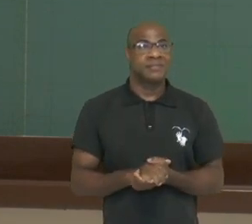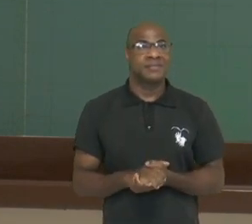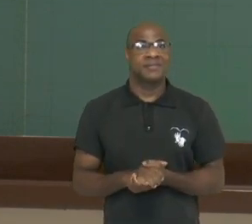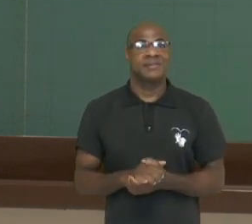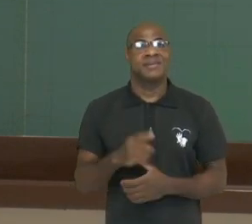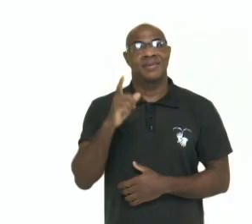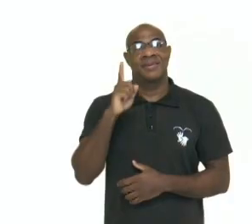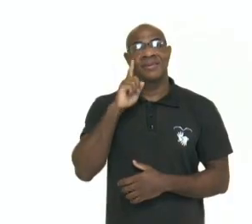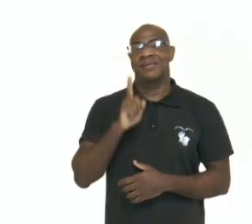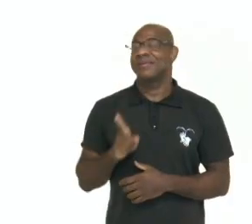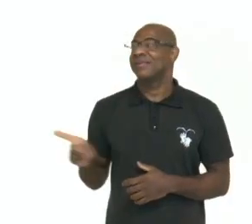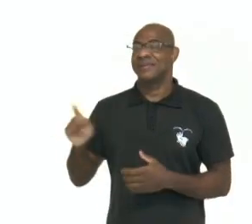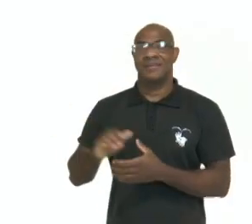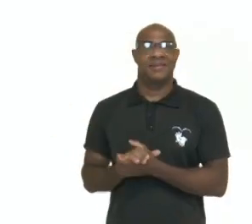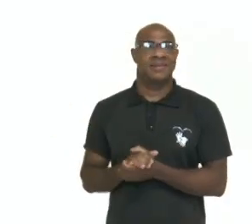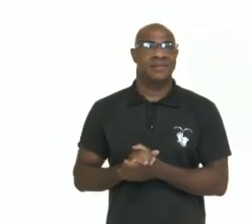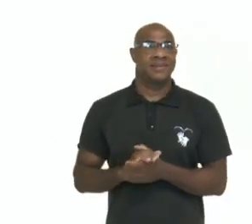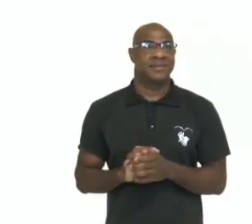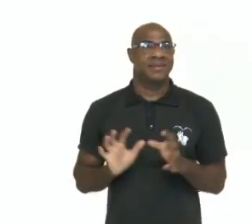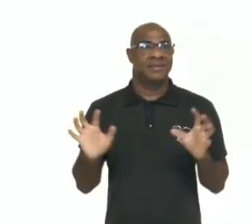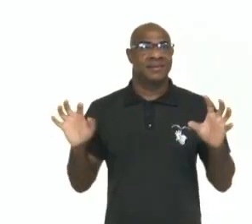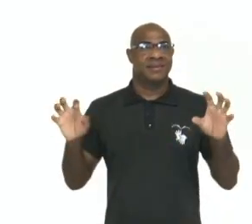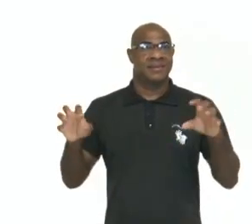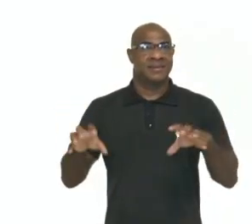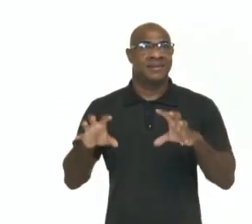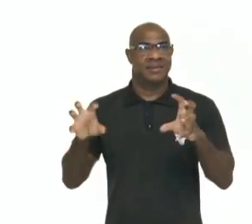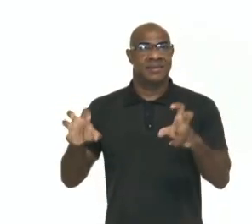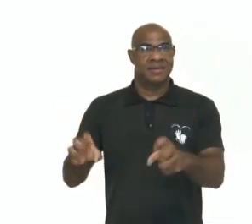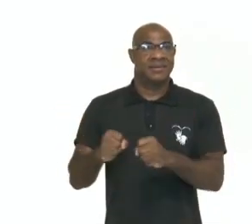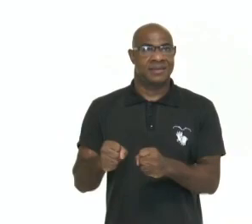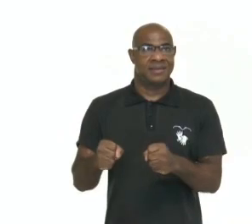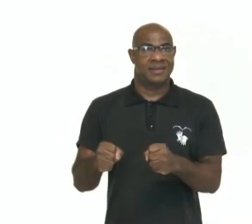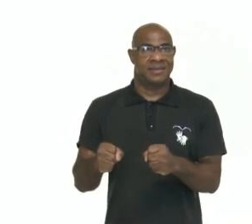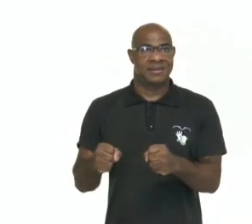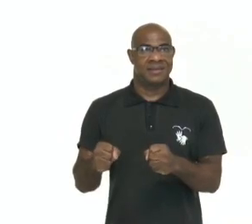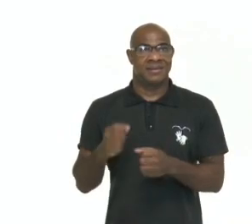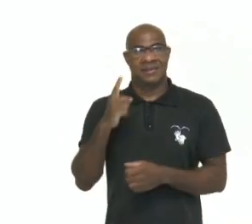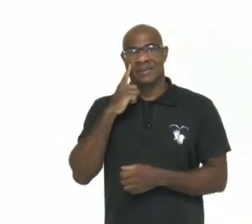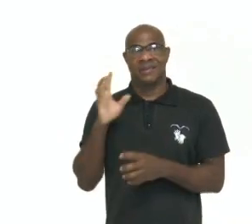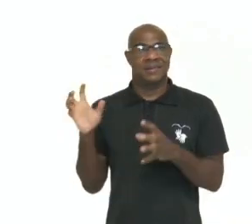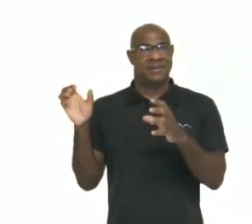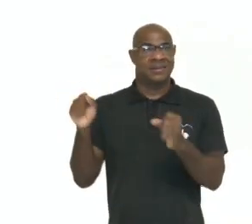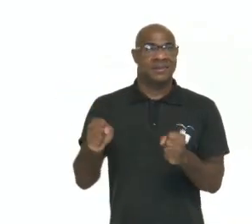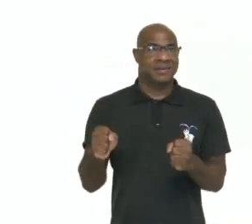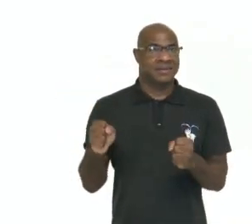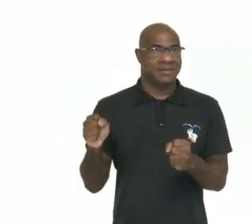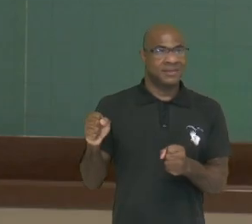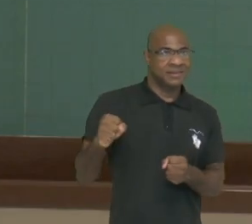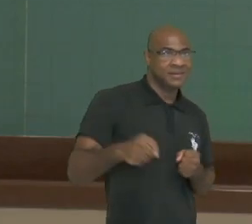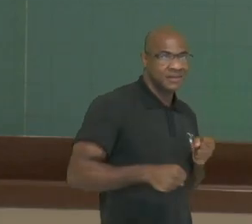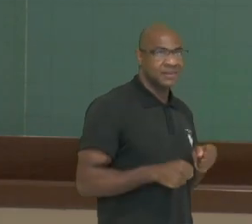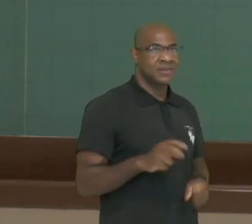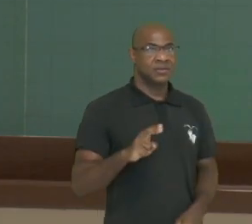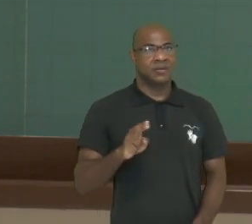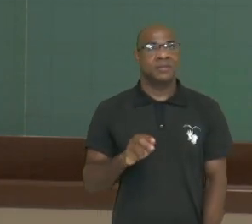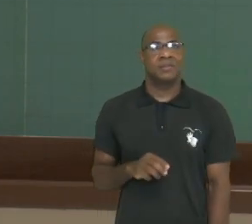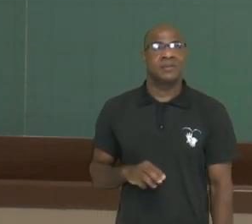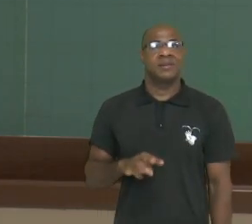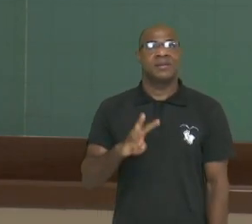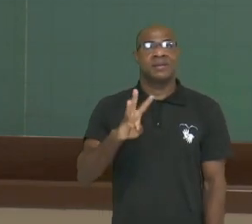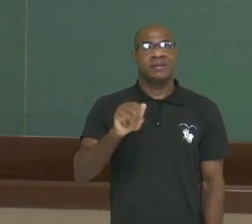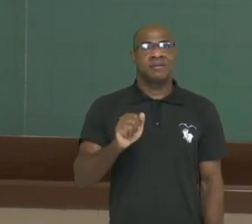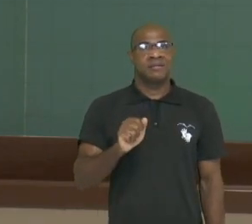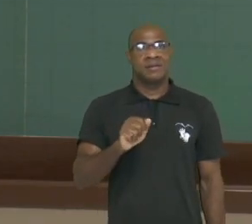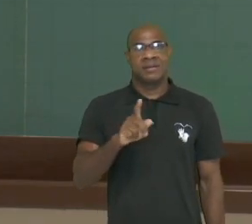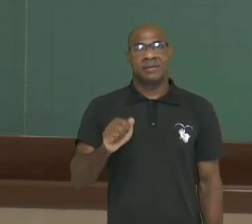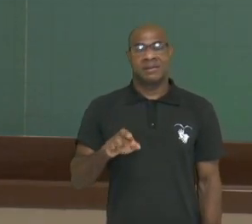nós temos, né, o início dessa pegada para a realização do golpe chamado vazari.